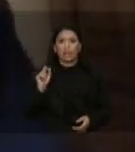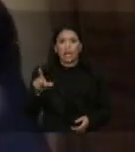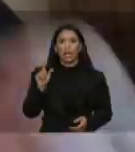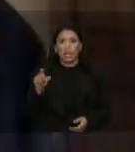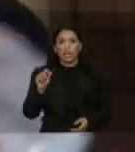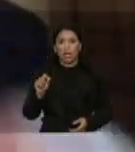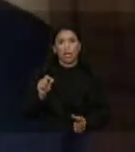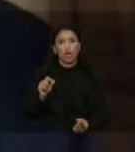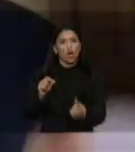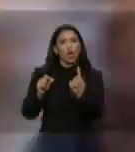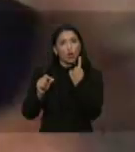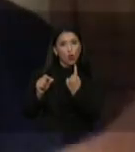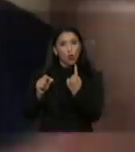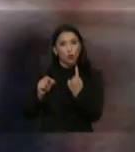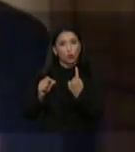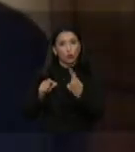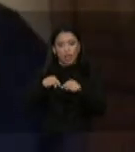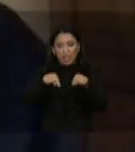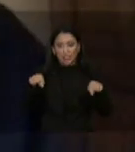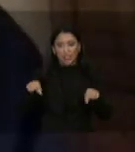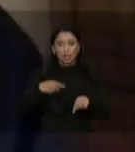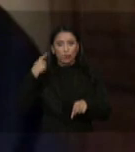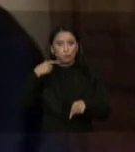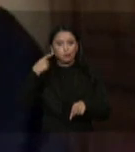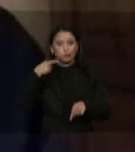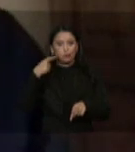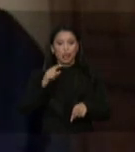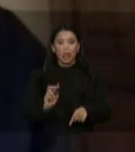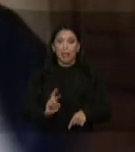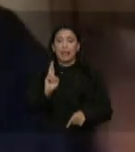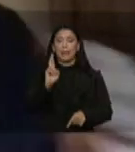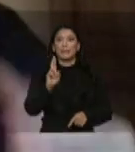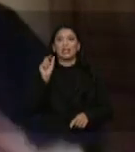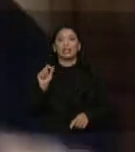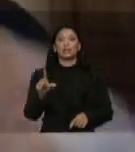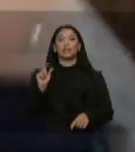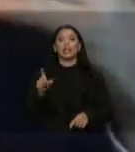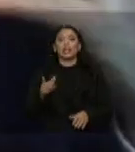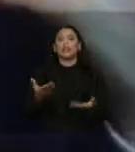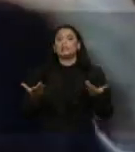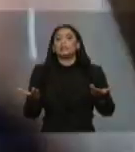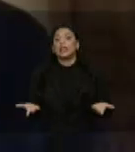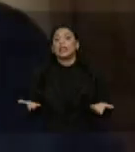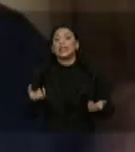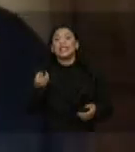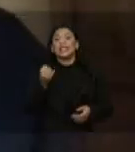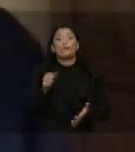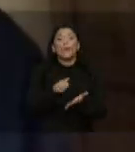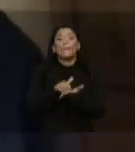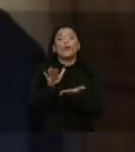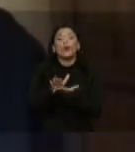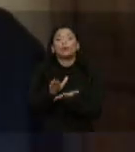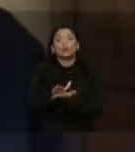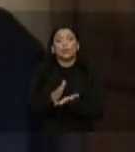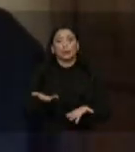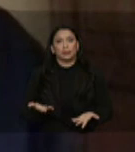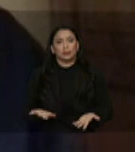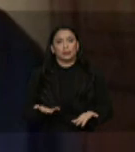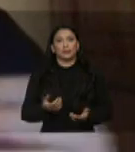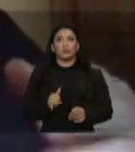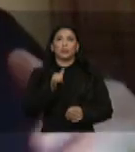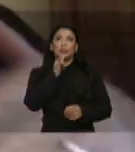um escritório de advocacia representa os interesses dessa plataforma pois bem quando a diferença com a palavra excelentíssimo